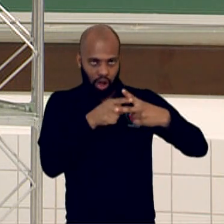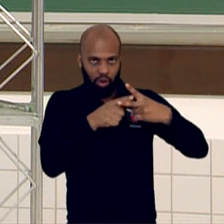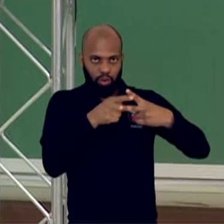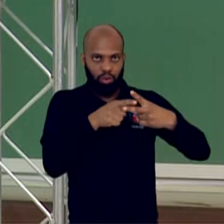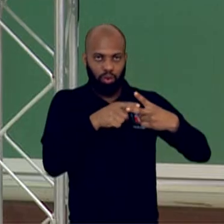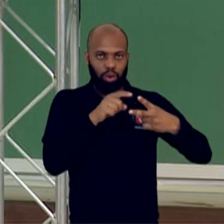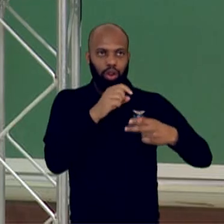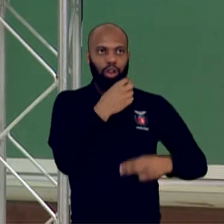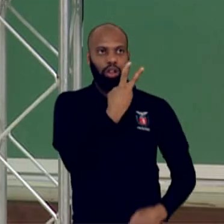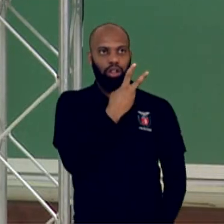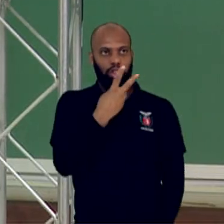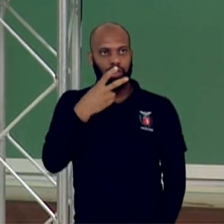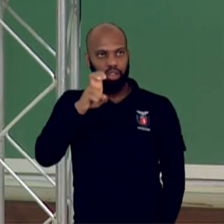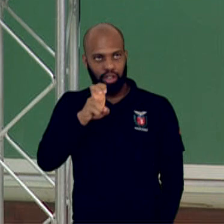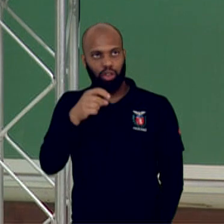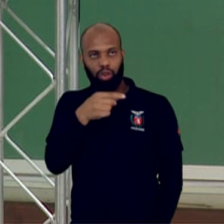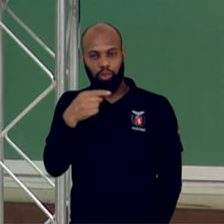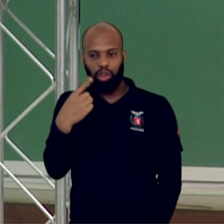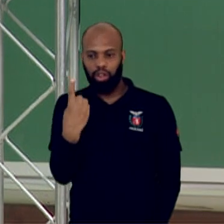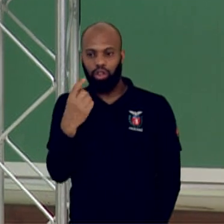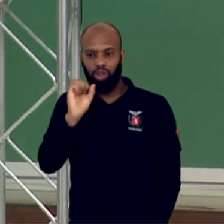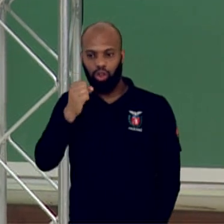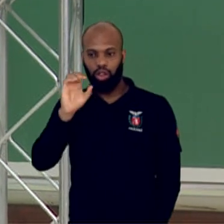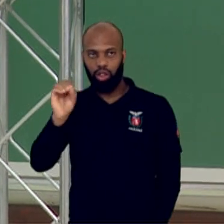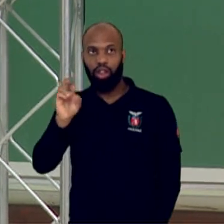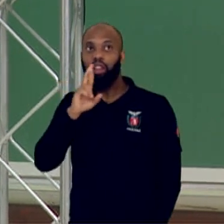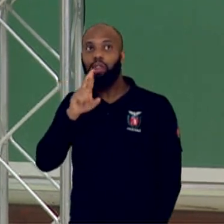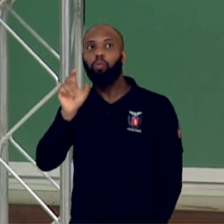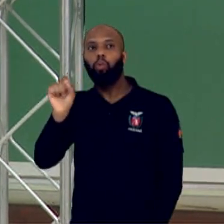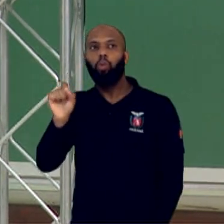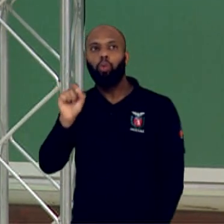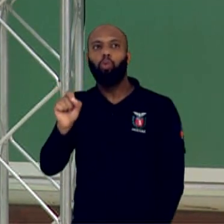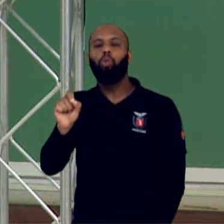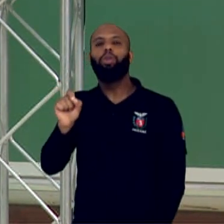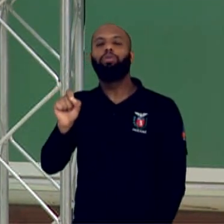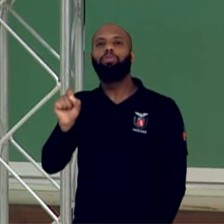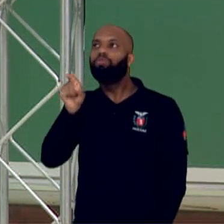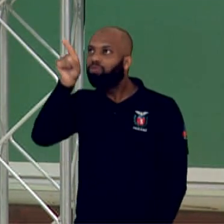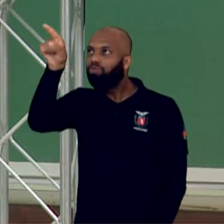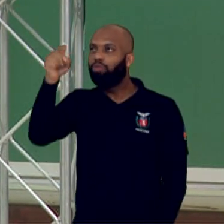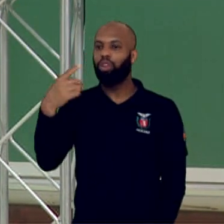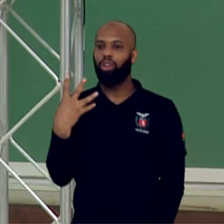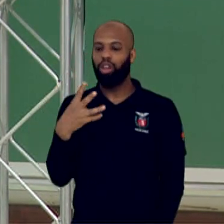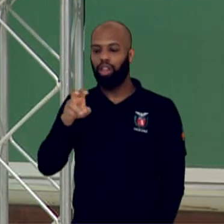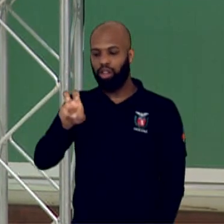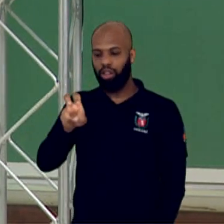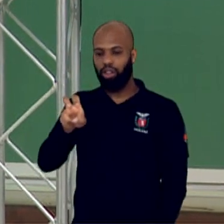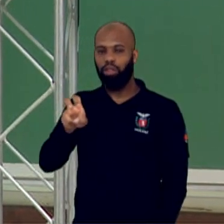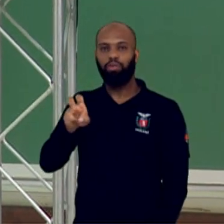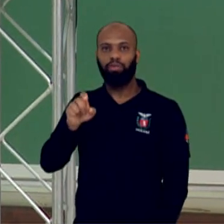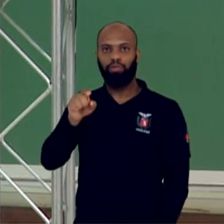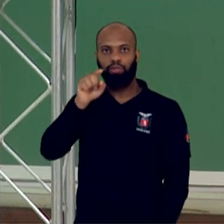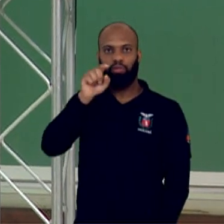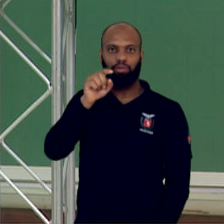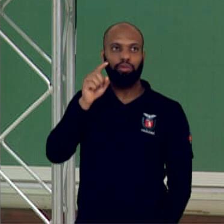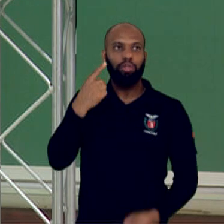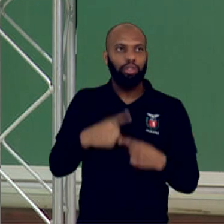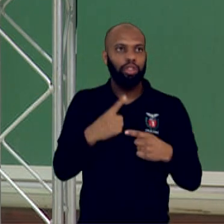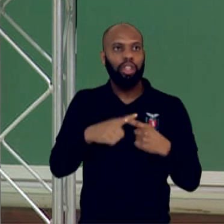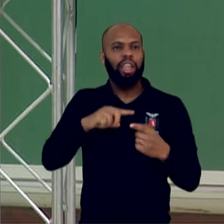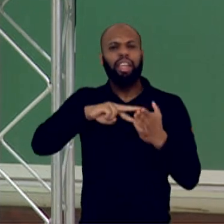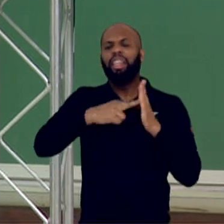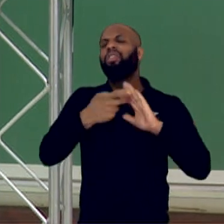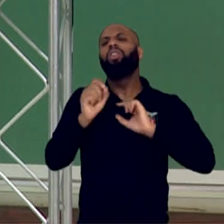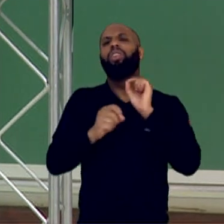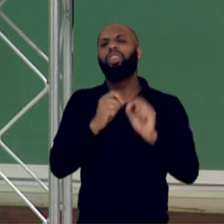diminuir 180. 225 menos 180, nós chegamos aqui no 45. Lembrando que o significado disso é